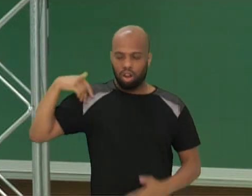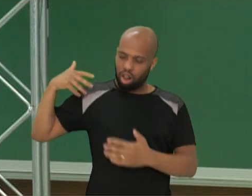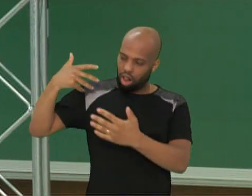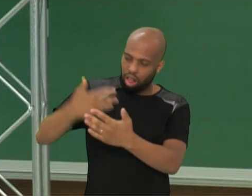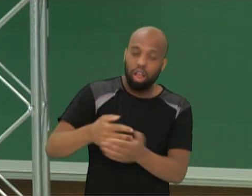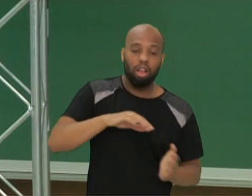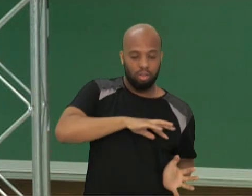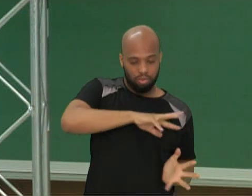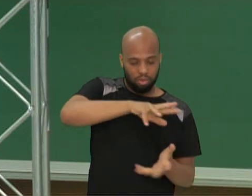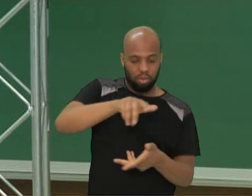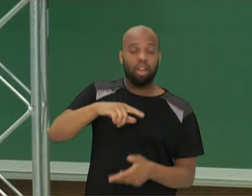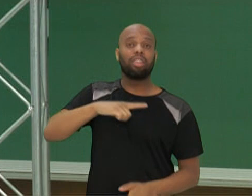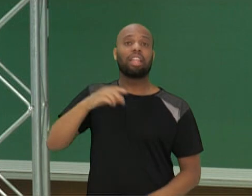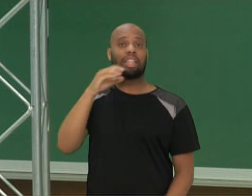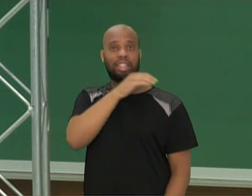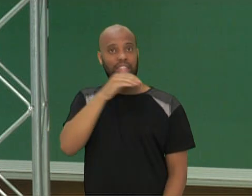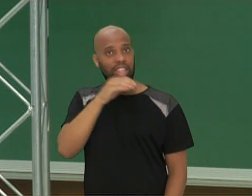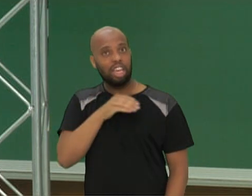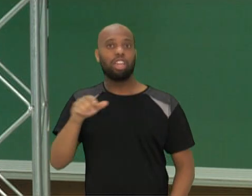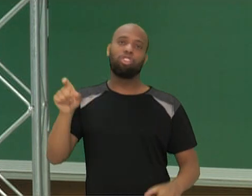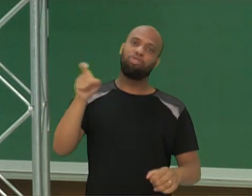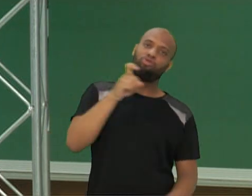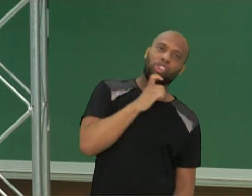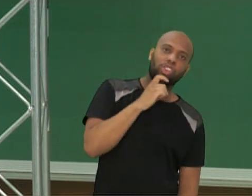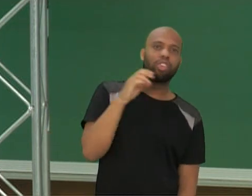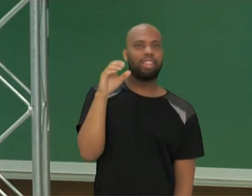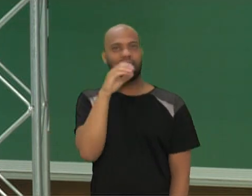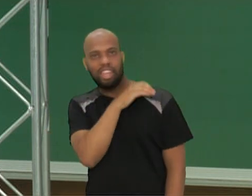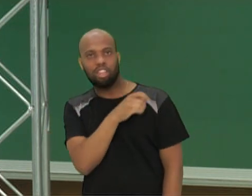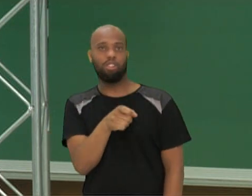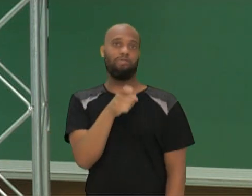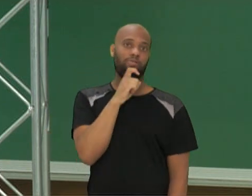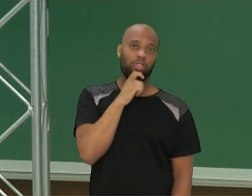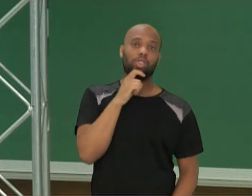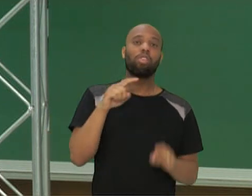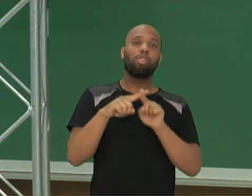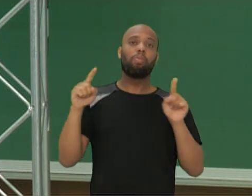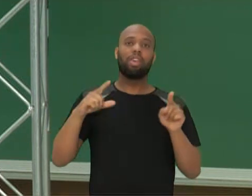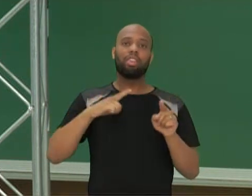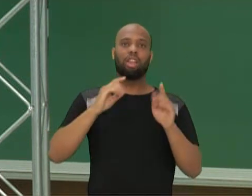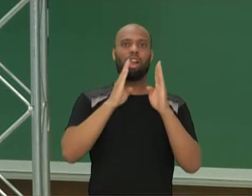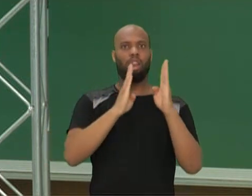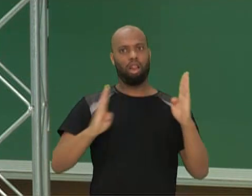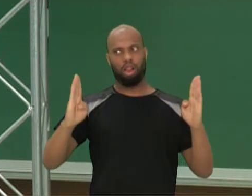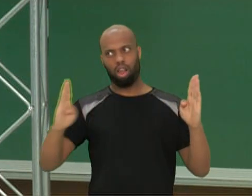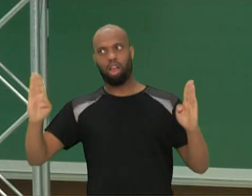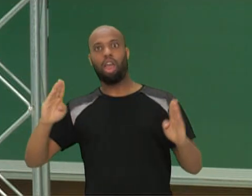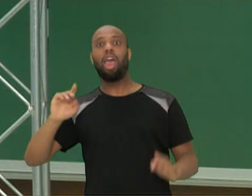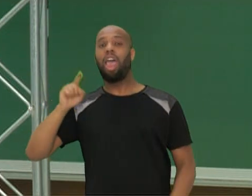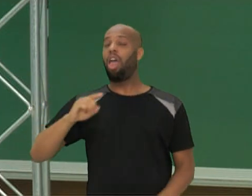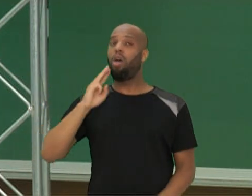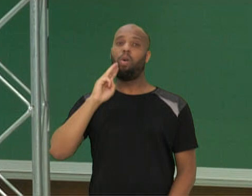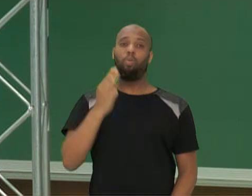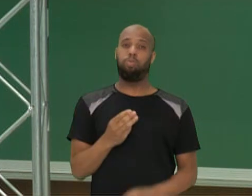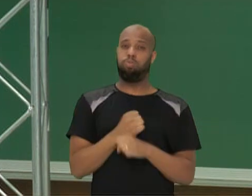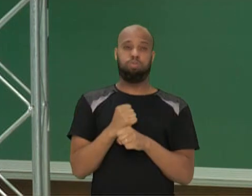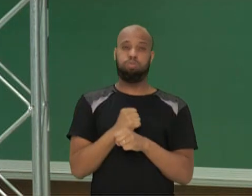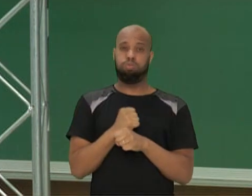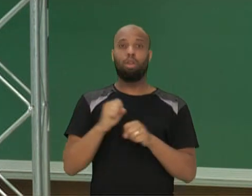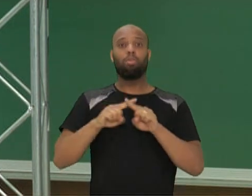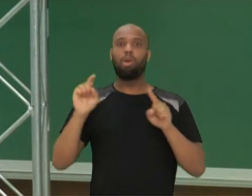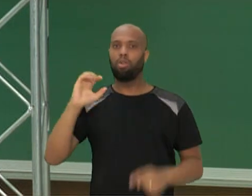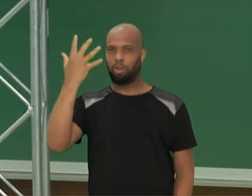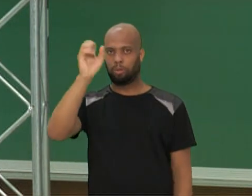planeta, ele veio se aquecendo e se resfriando. Claro que durante milhões de anos, mas isso veio